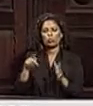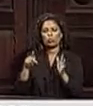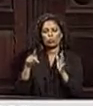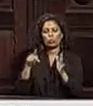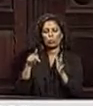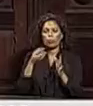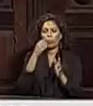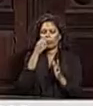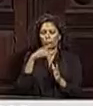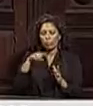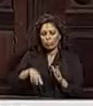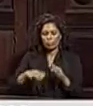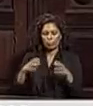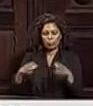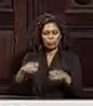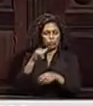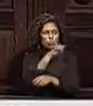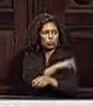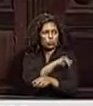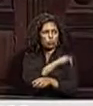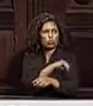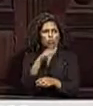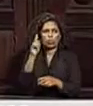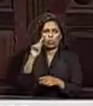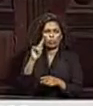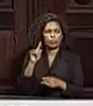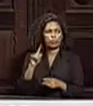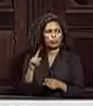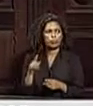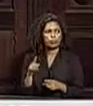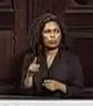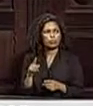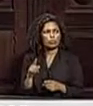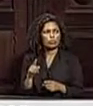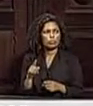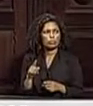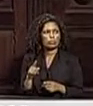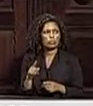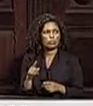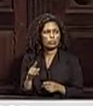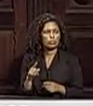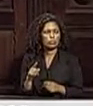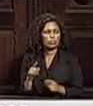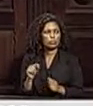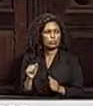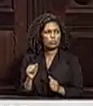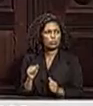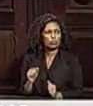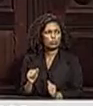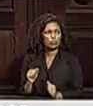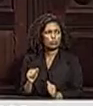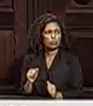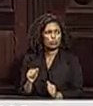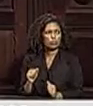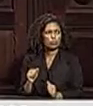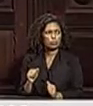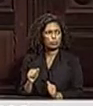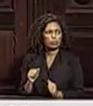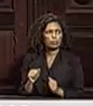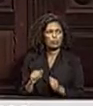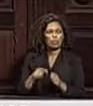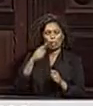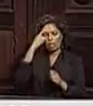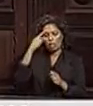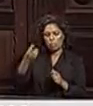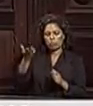isso? E por que que falei antes da lógica? Agora, que até recentemente, o deputado André Siciliano citou, estava aqui presente o ex-deputado